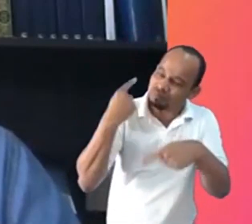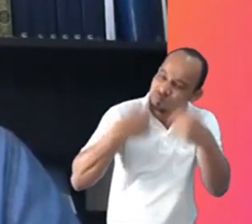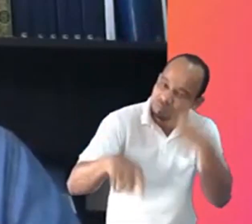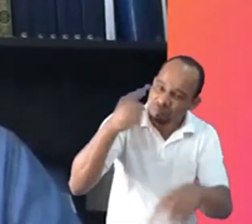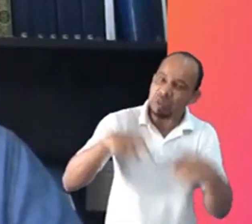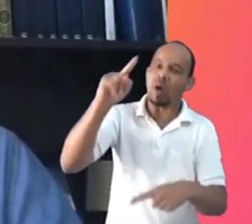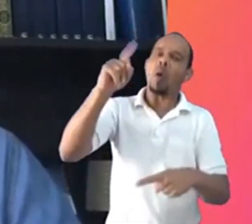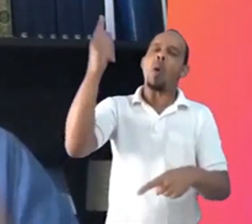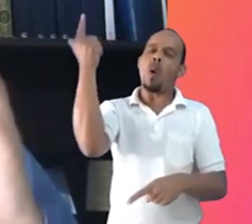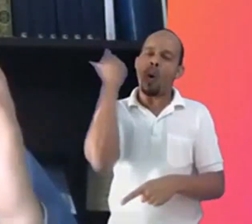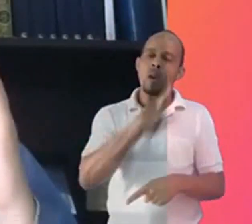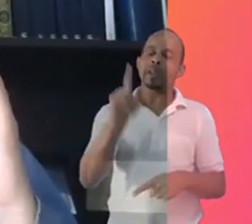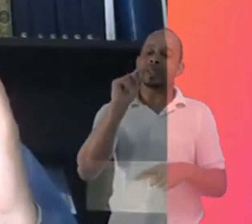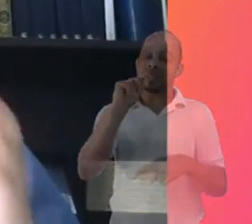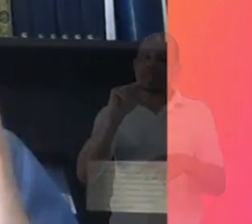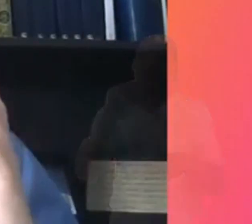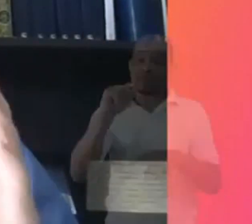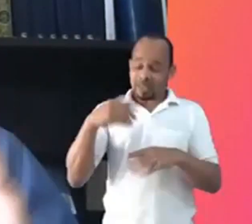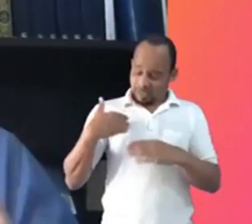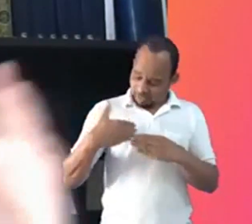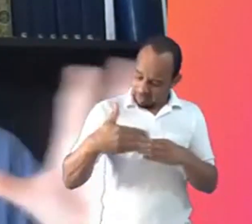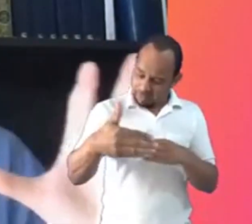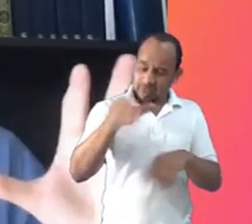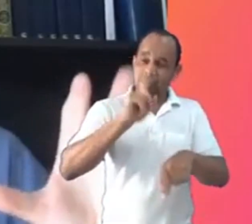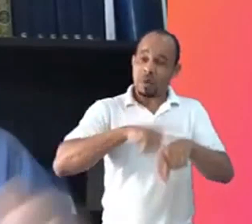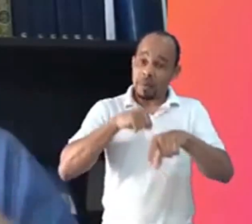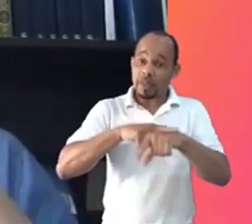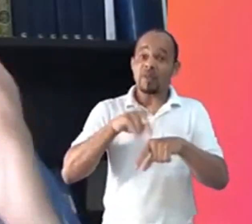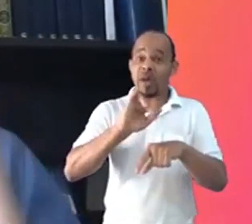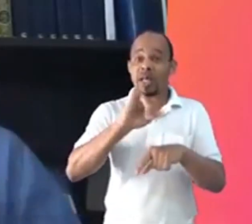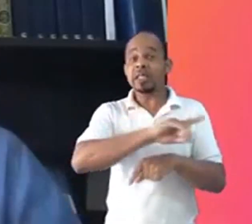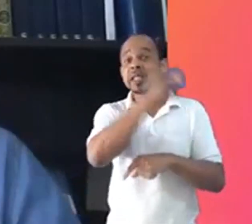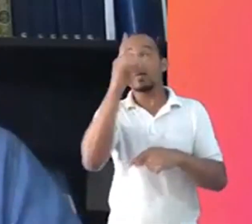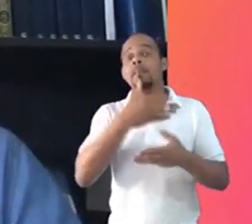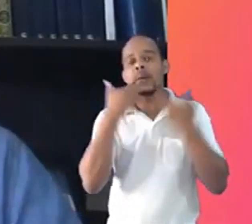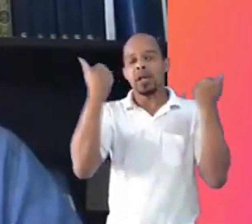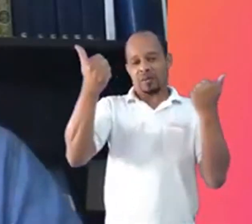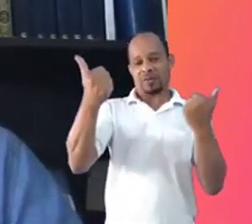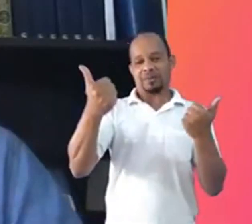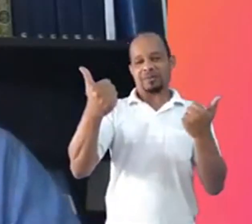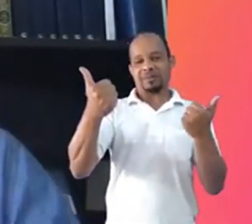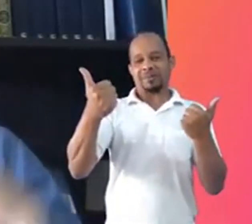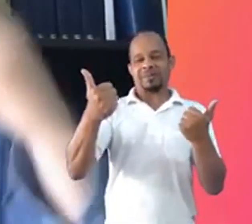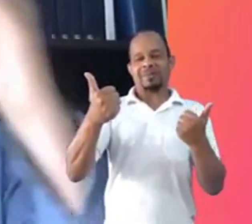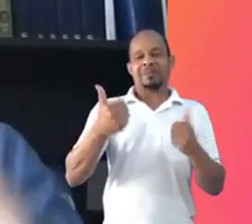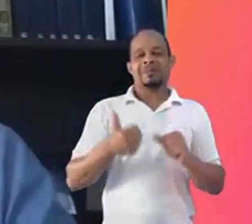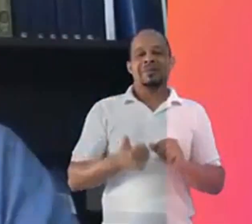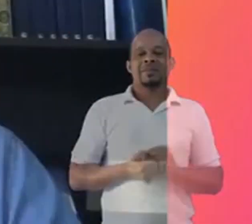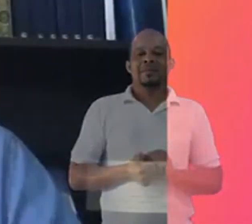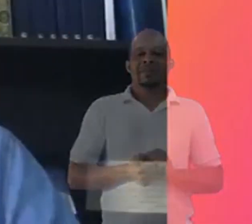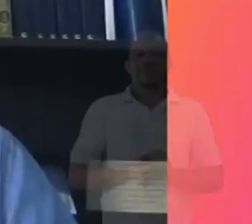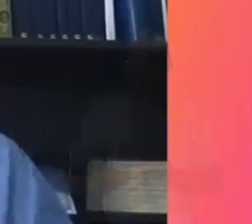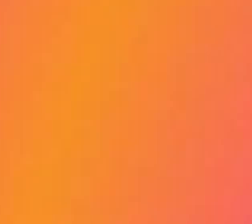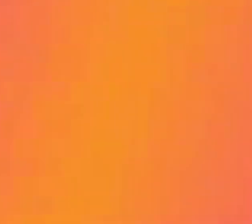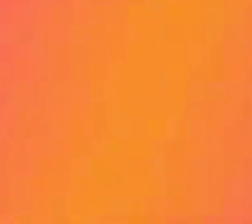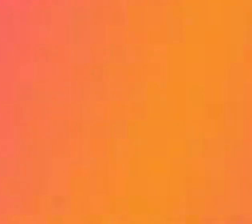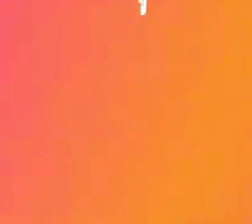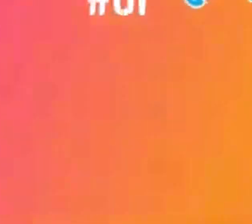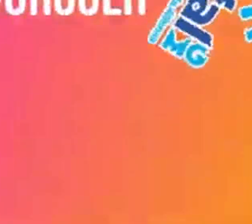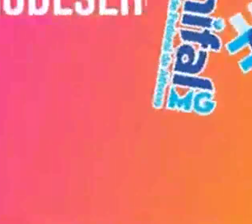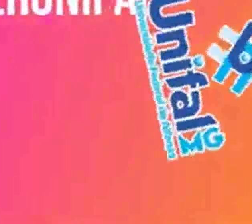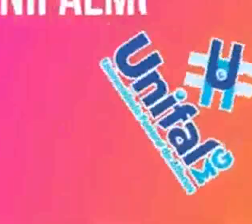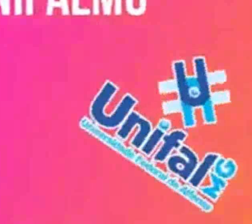muito bem-vindos, né? E vamos superar esse momento conforme a gente for conseguindo. Dias melhores virão.